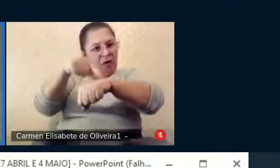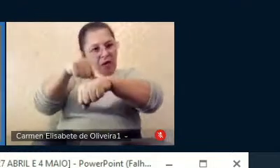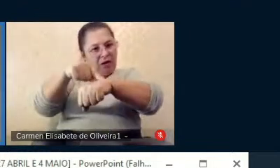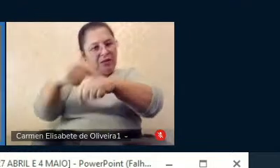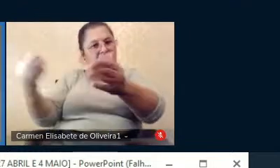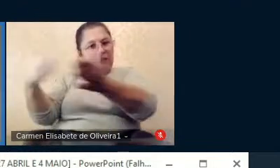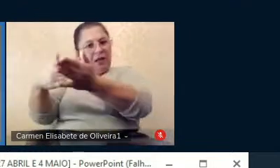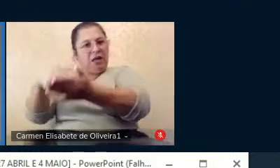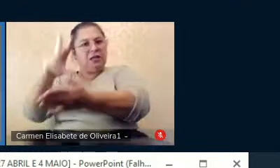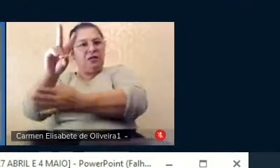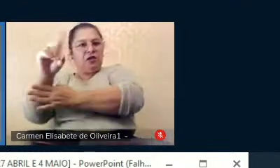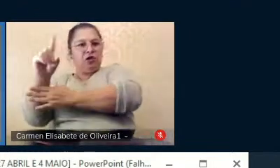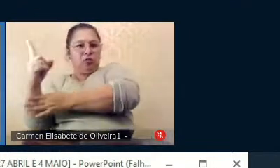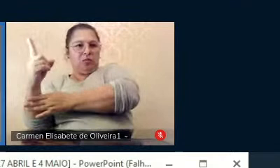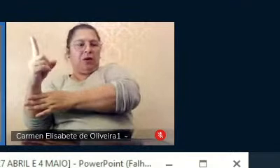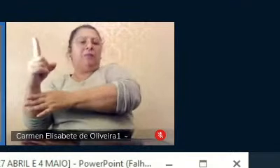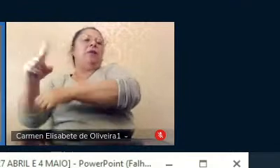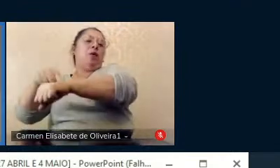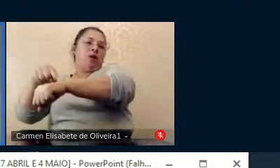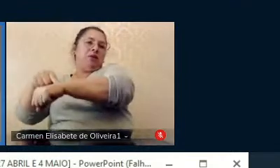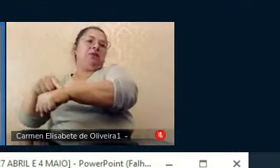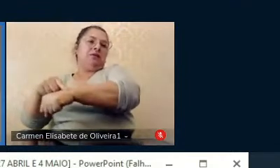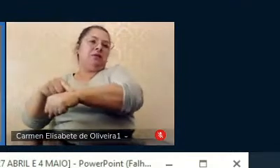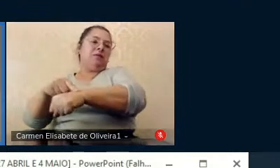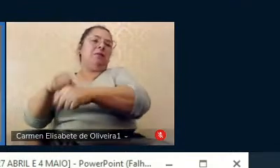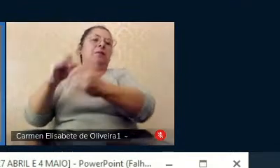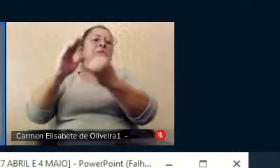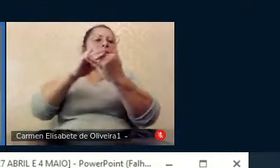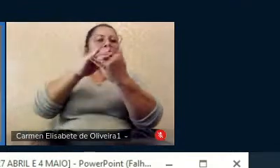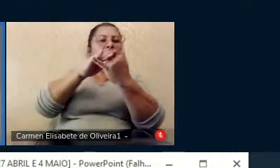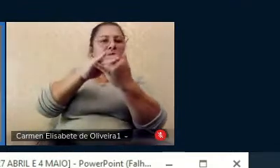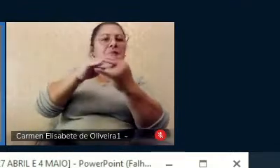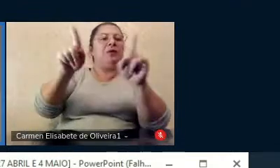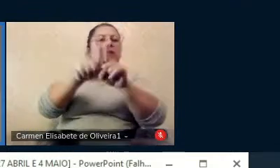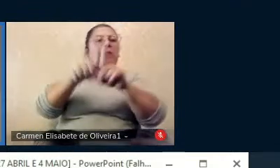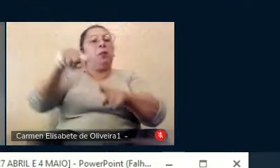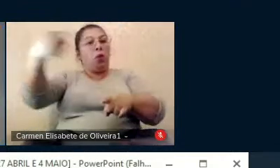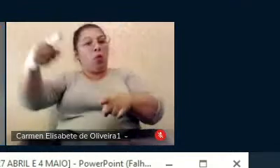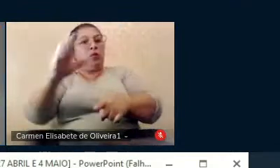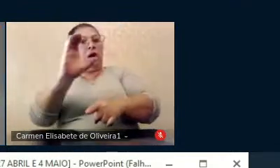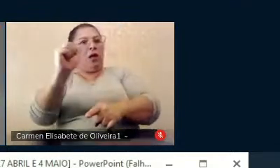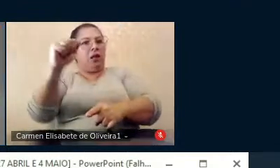horas, por meio da plataforma do YouTube e pelo canal do NEADUNI, né?